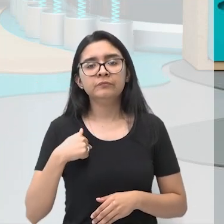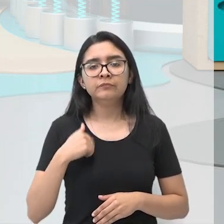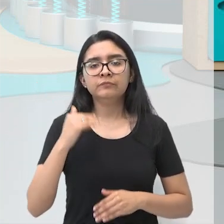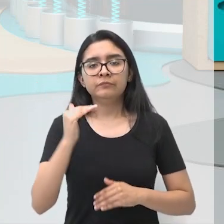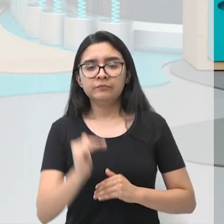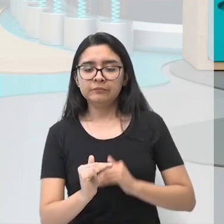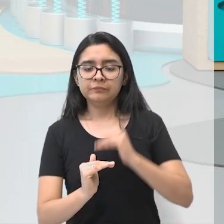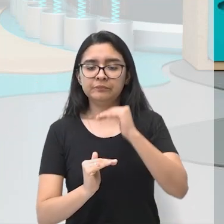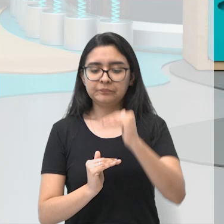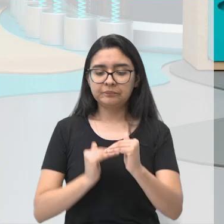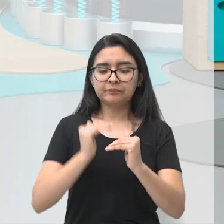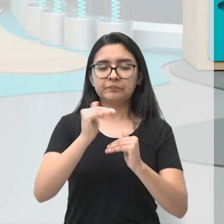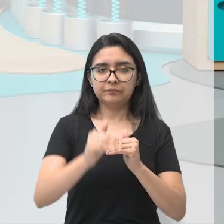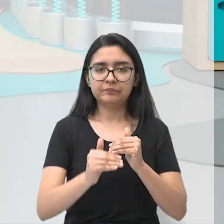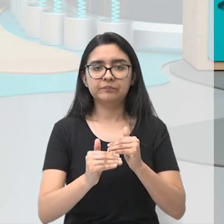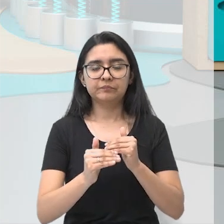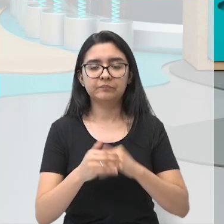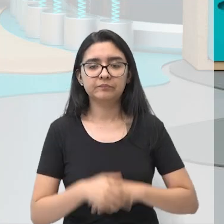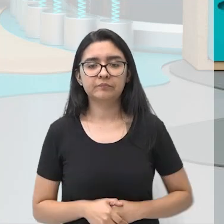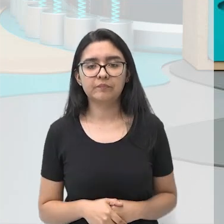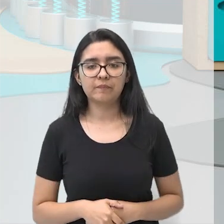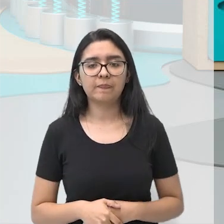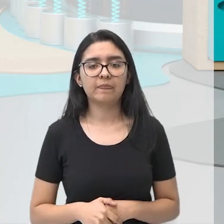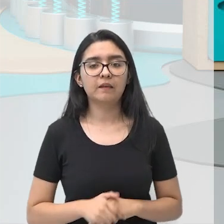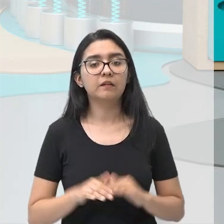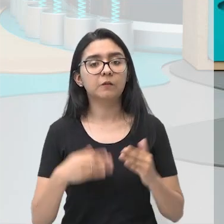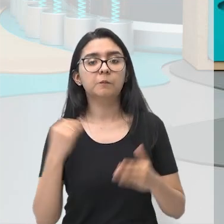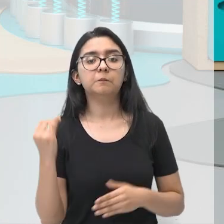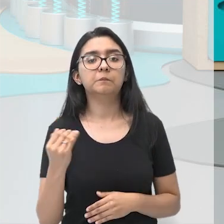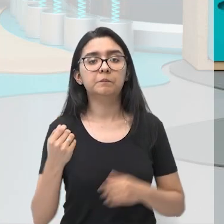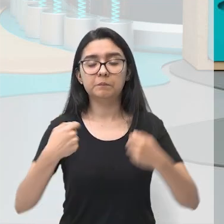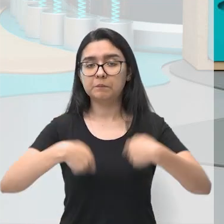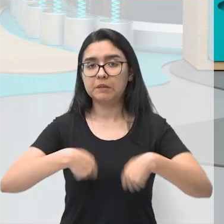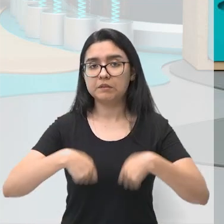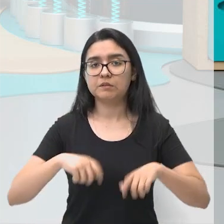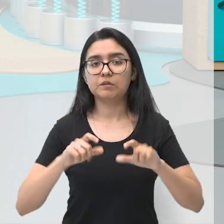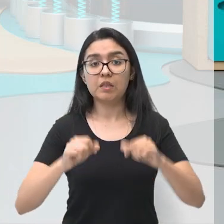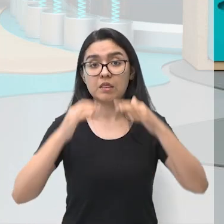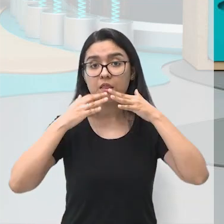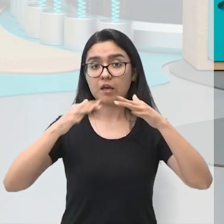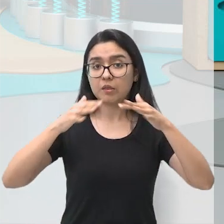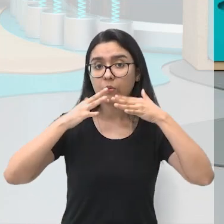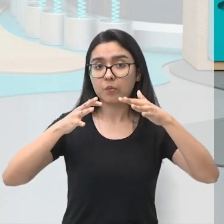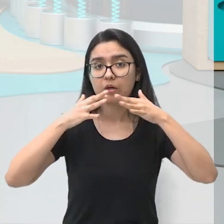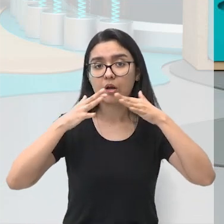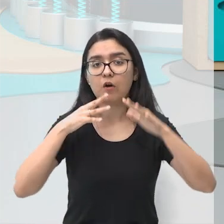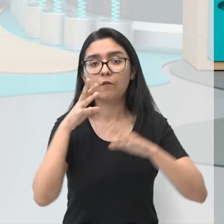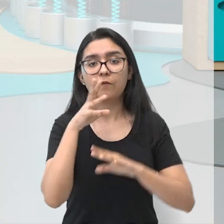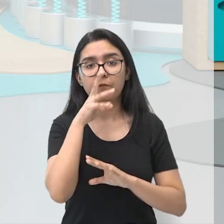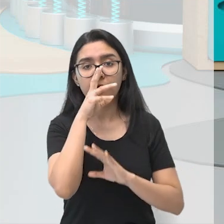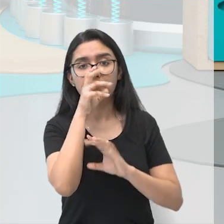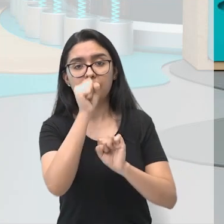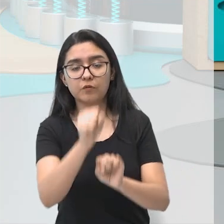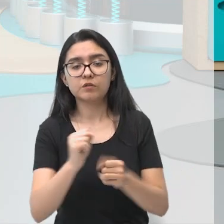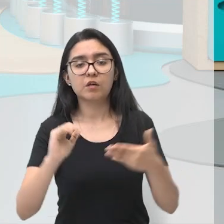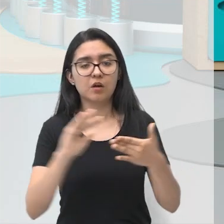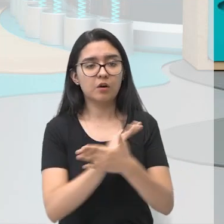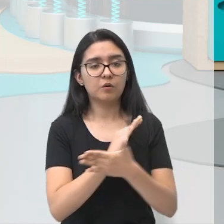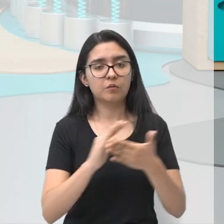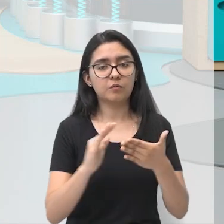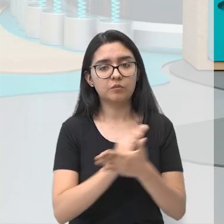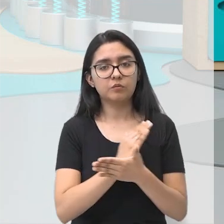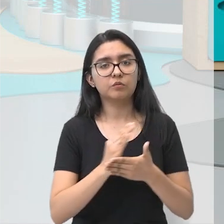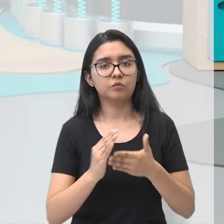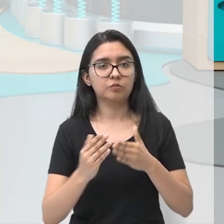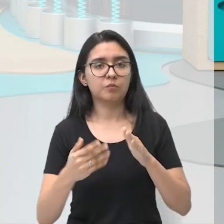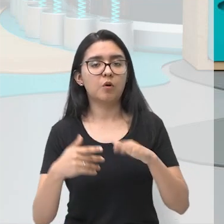evoluindo, né, e dando os primeiros passos. É preciso desenvolver de forma natural a força em alguns grupos, né, alguns